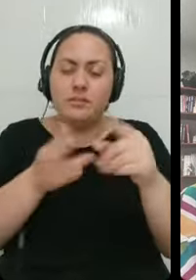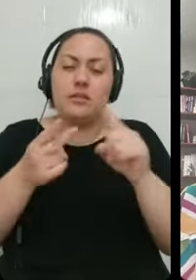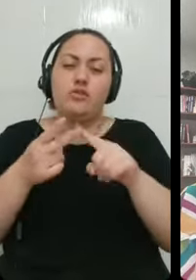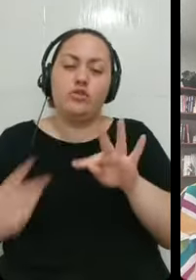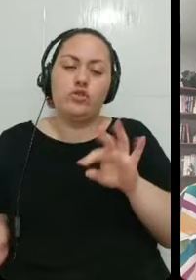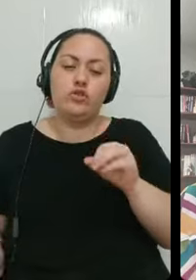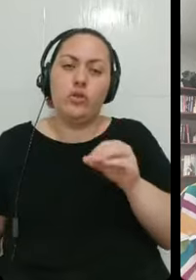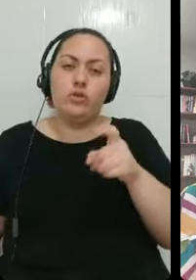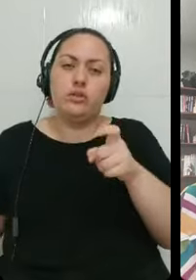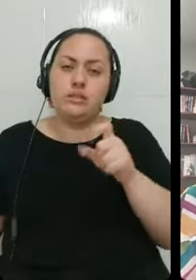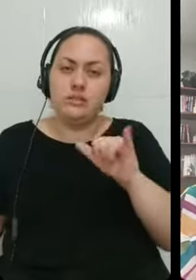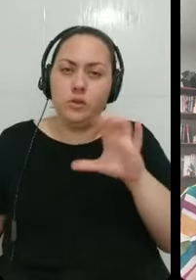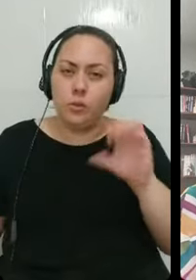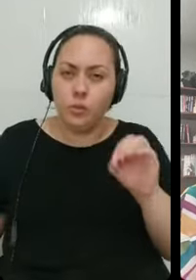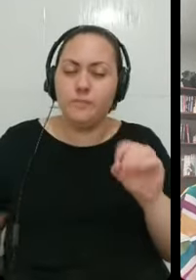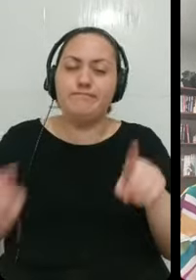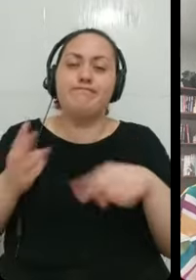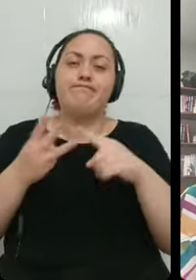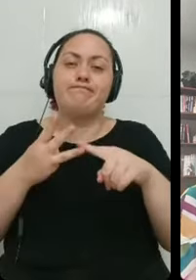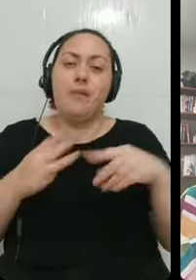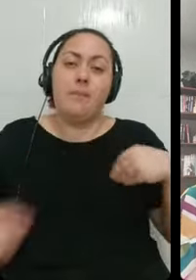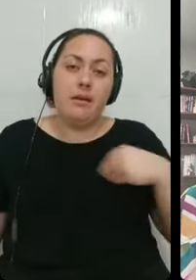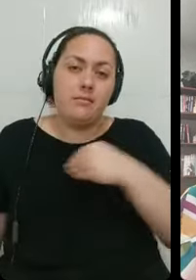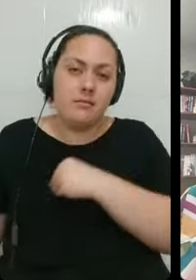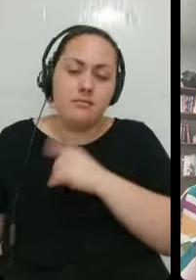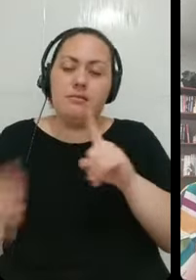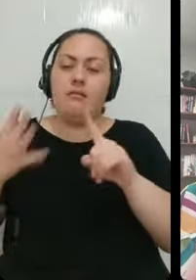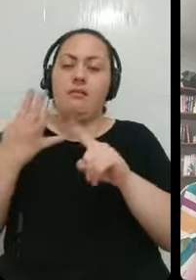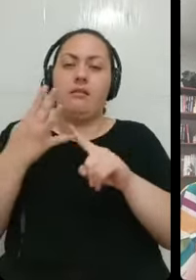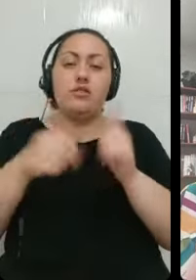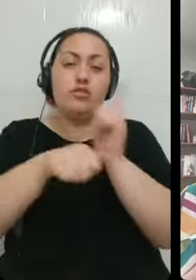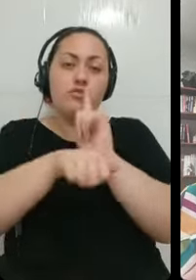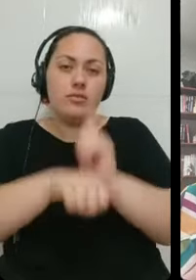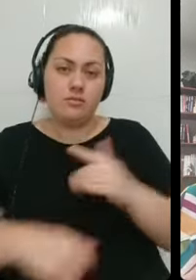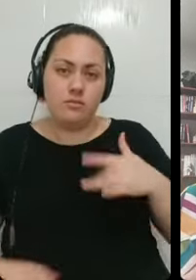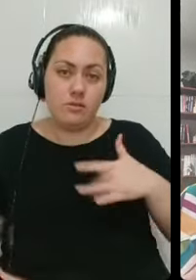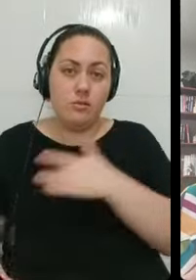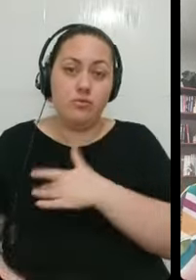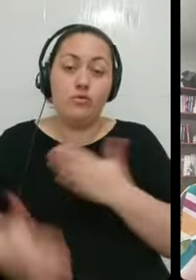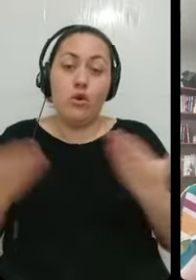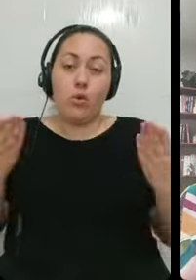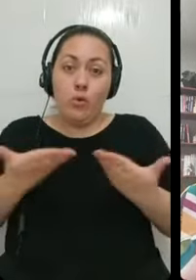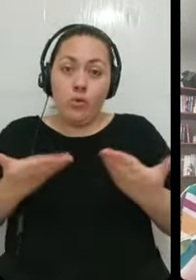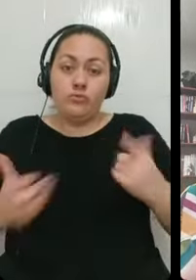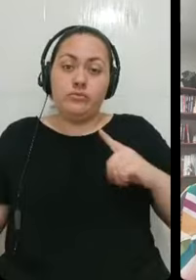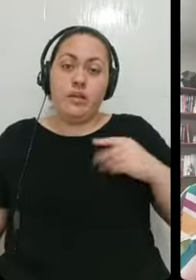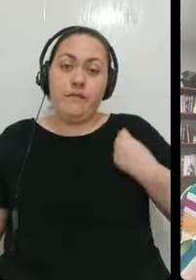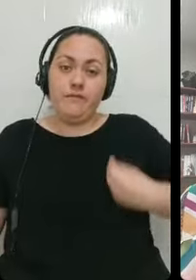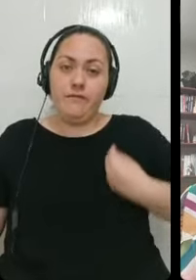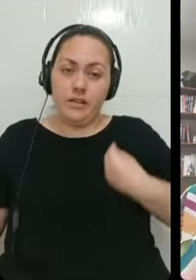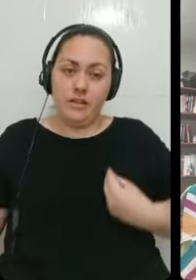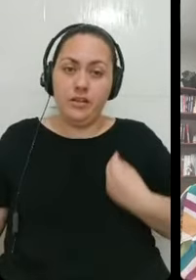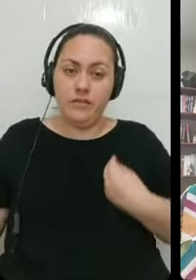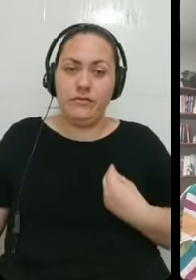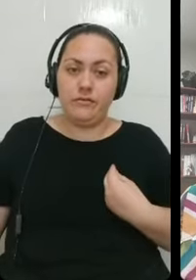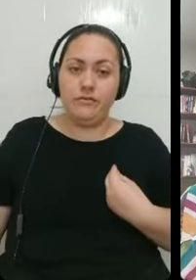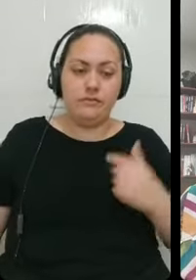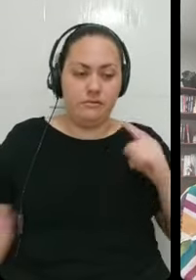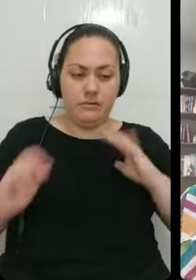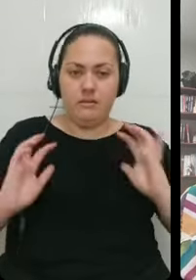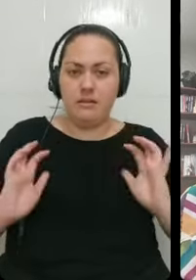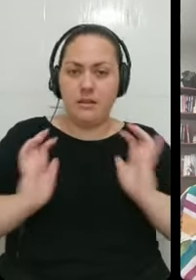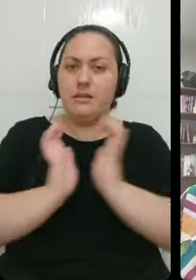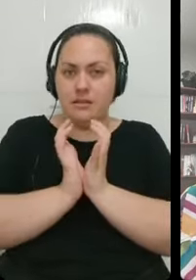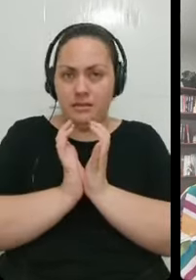medicina e da gestão em saúde. E atualmente a gente está com a equipe